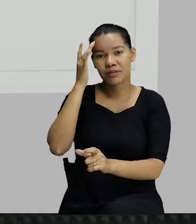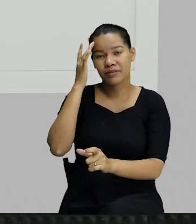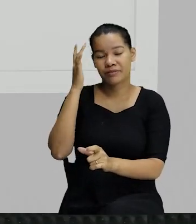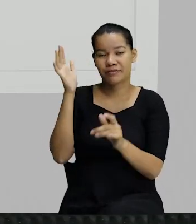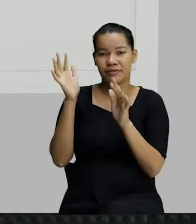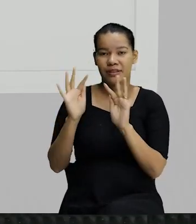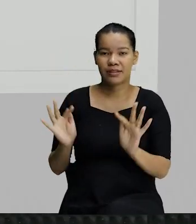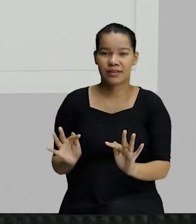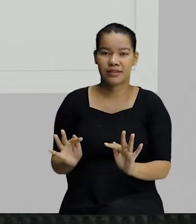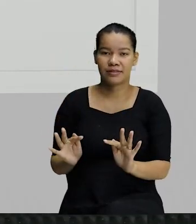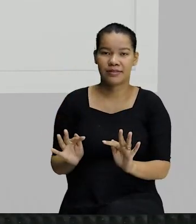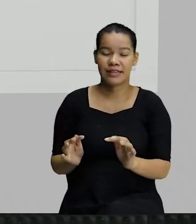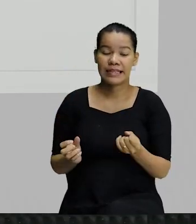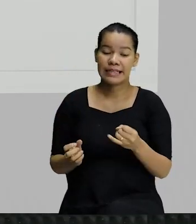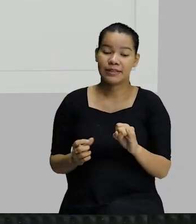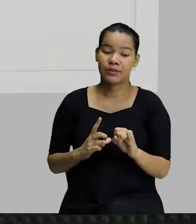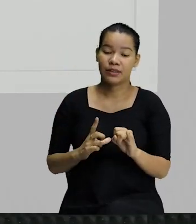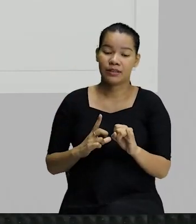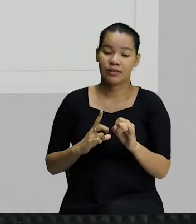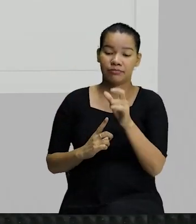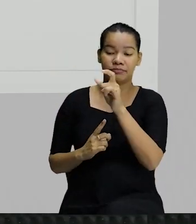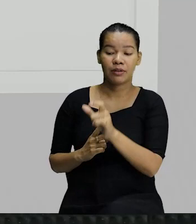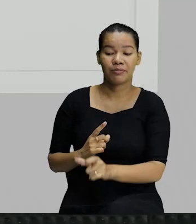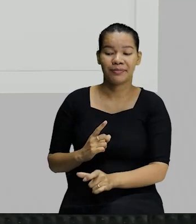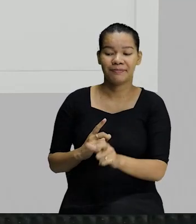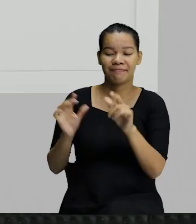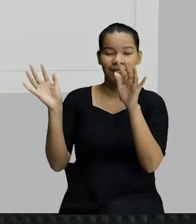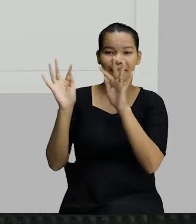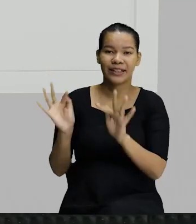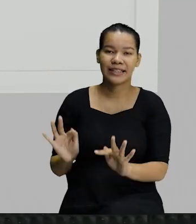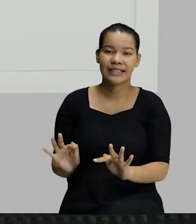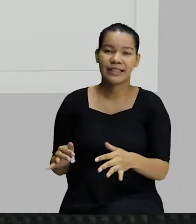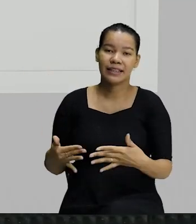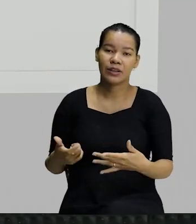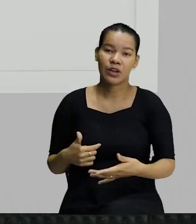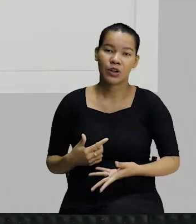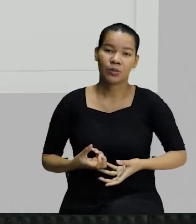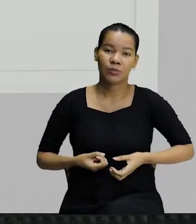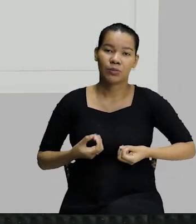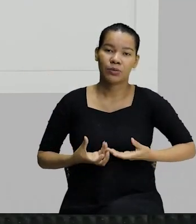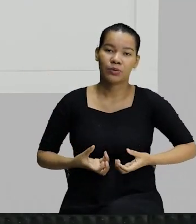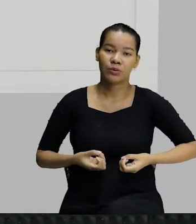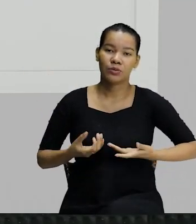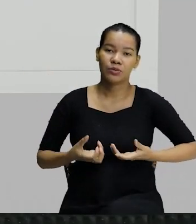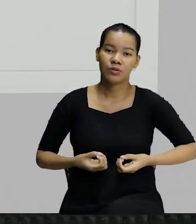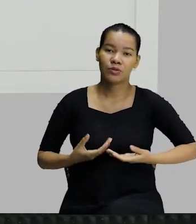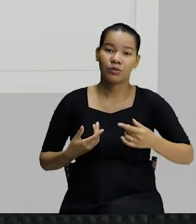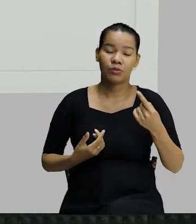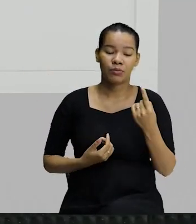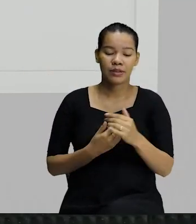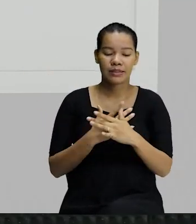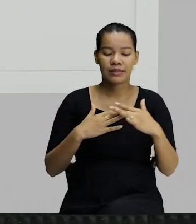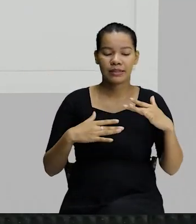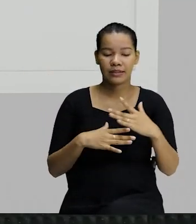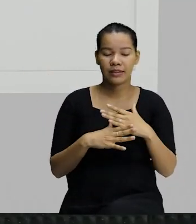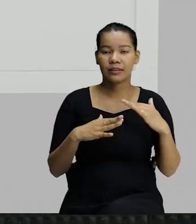ó, se eu tenho um cidadão feliz, eu vou produzir uma cidade